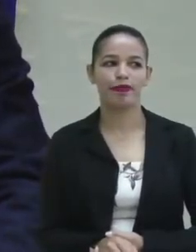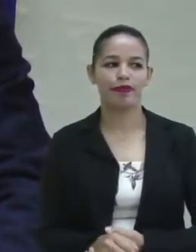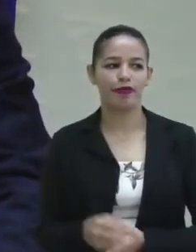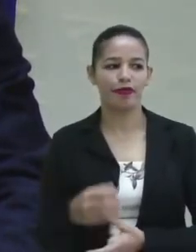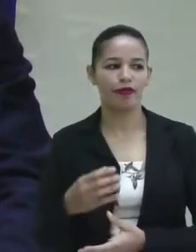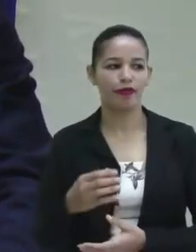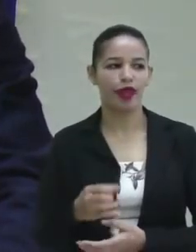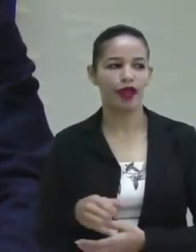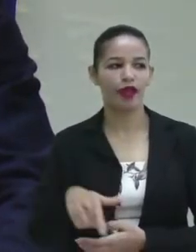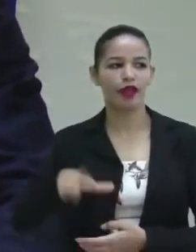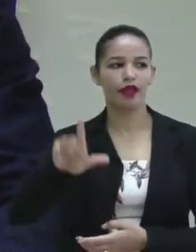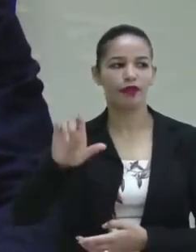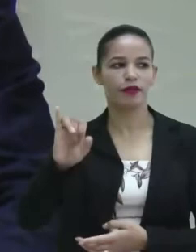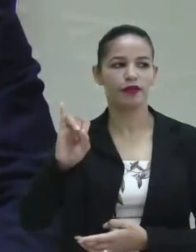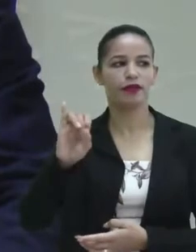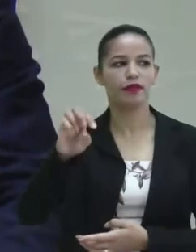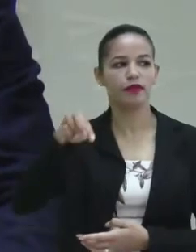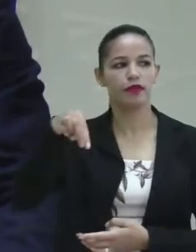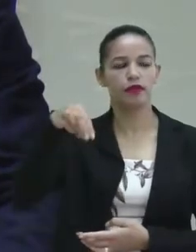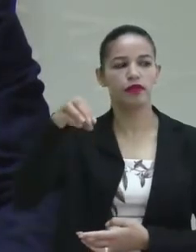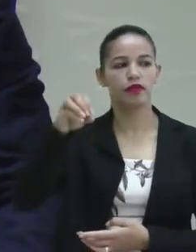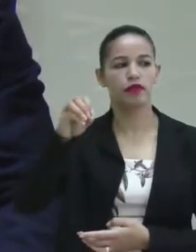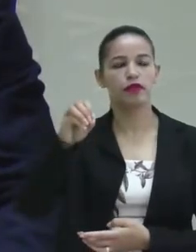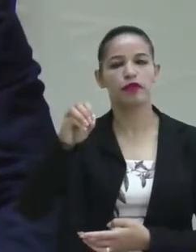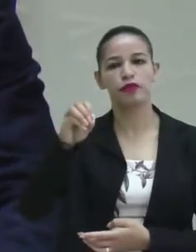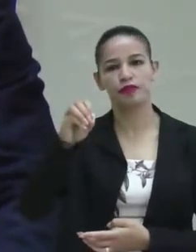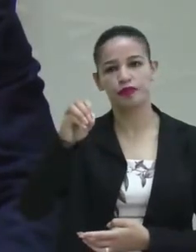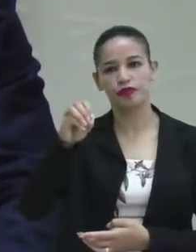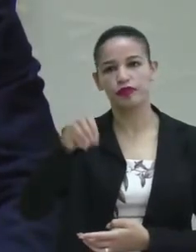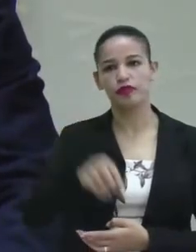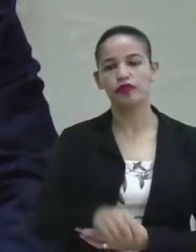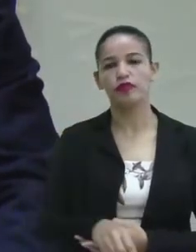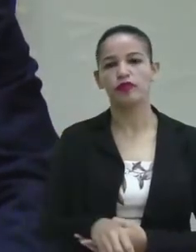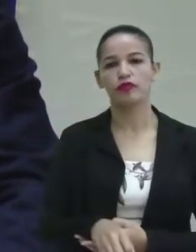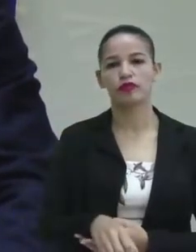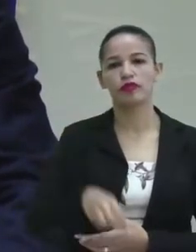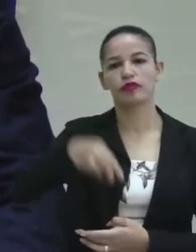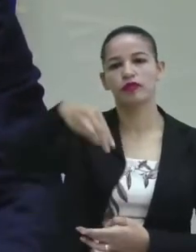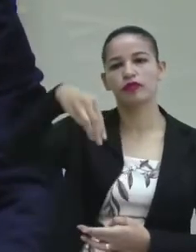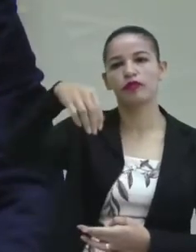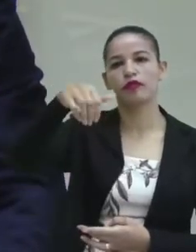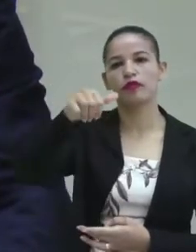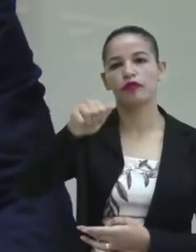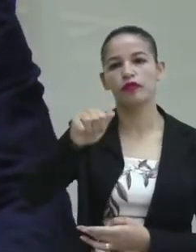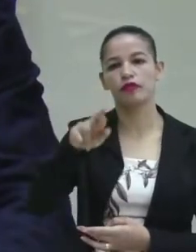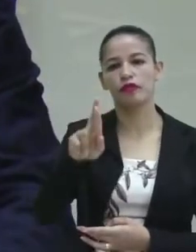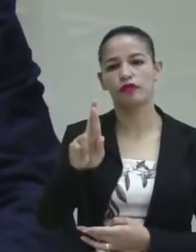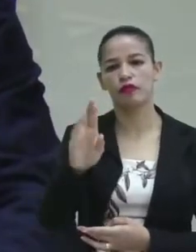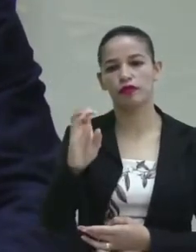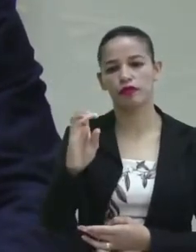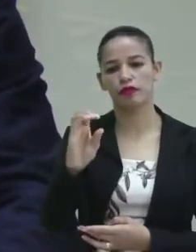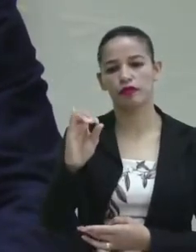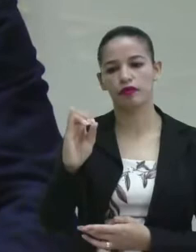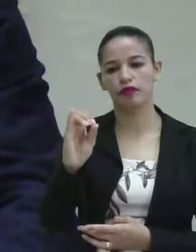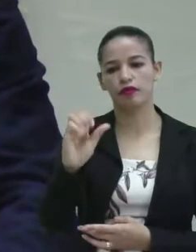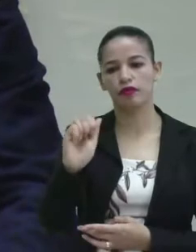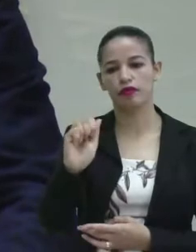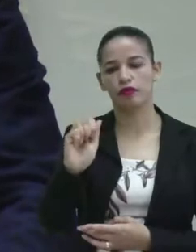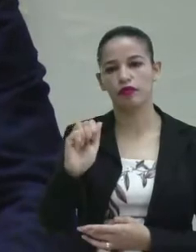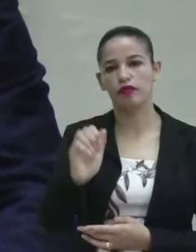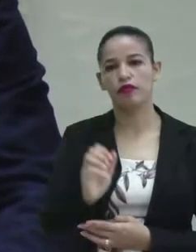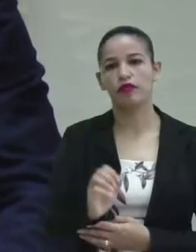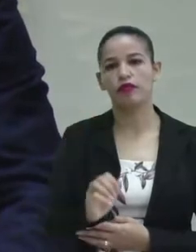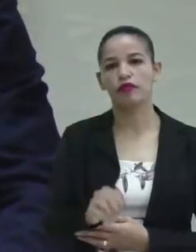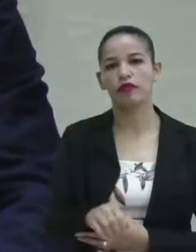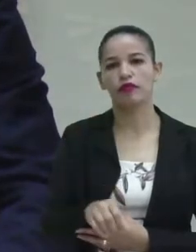desse município, Lena Monteiro, lá da Rua do Iraque, a Márcio Lins, da Arthur Consórcio, a Marcos